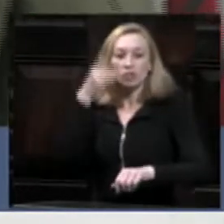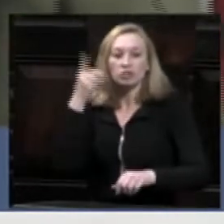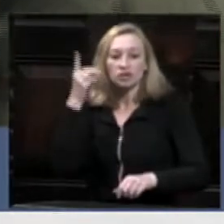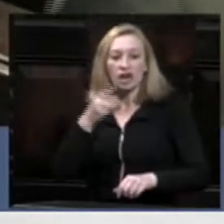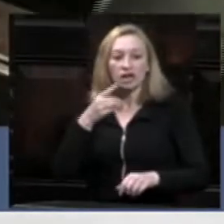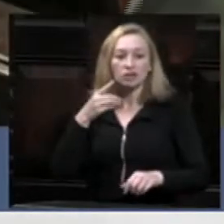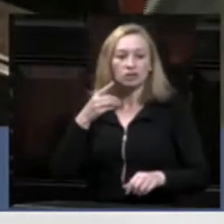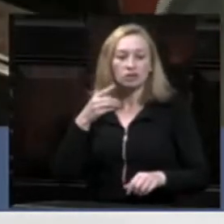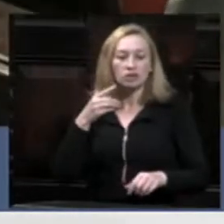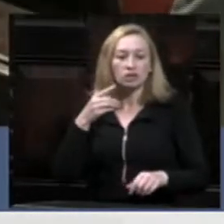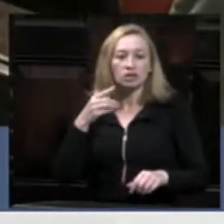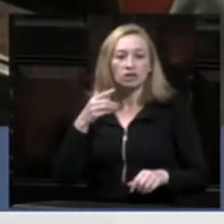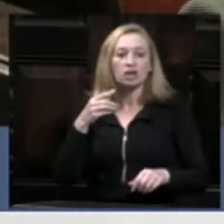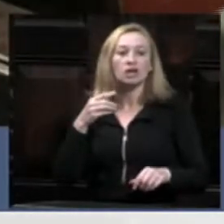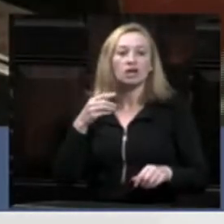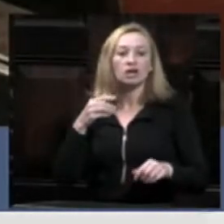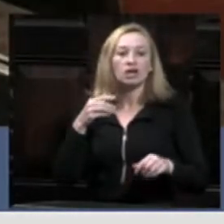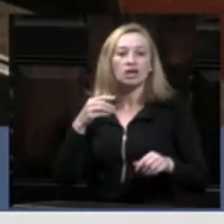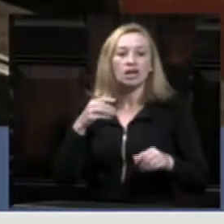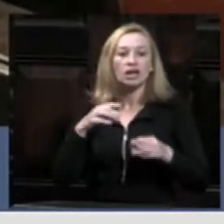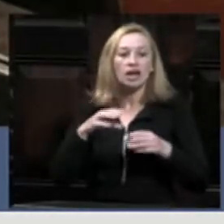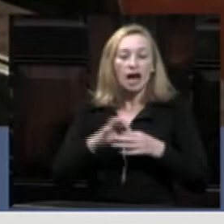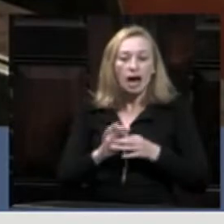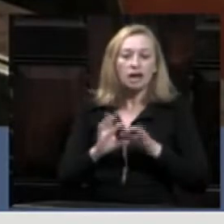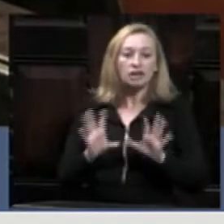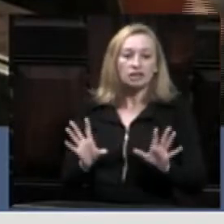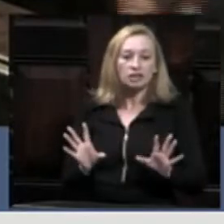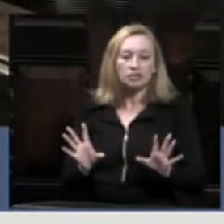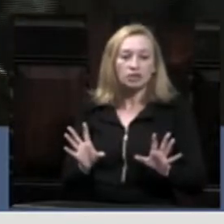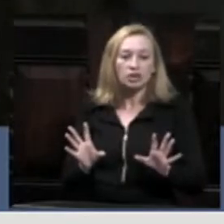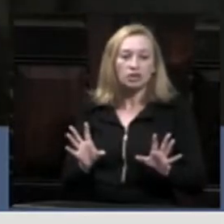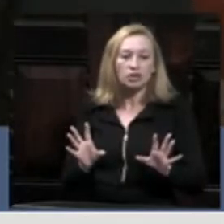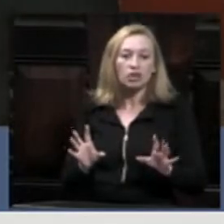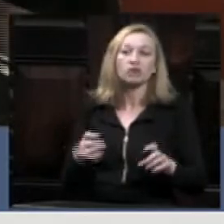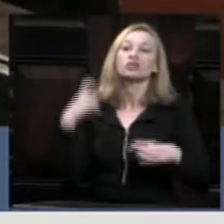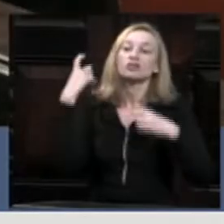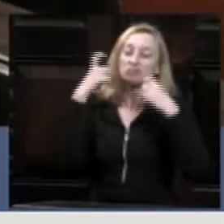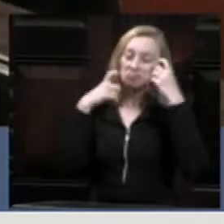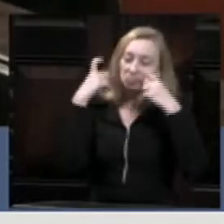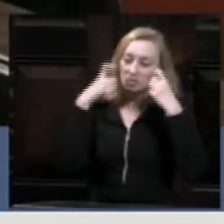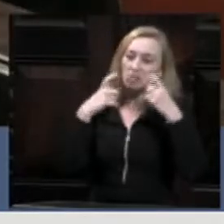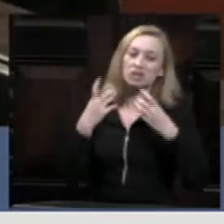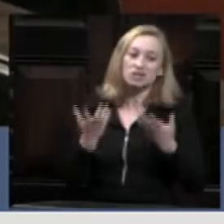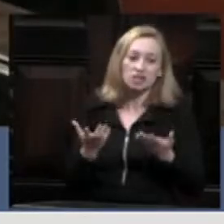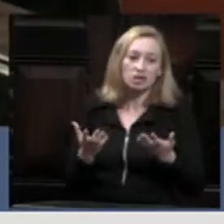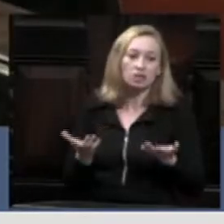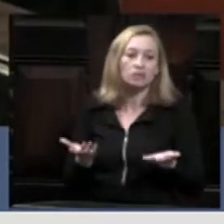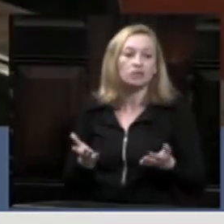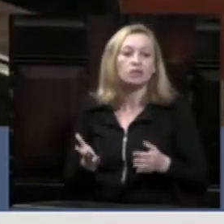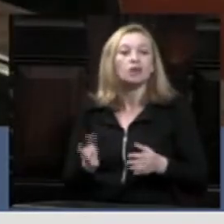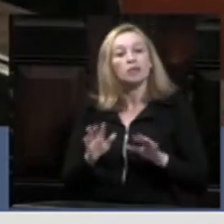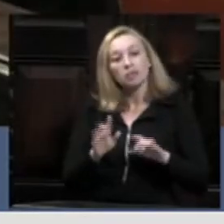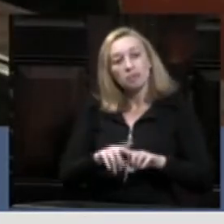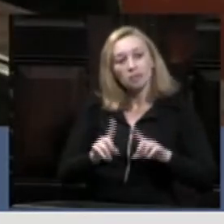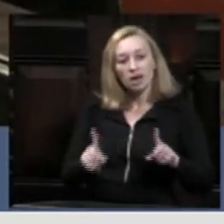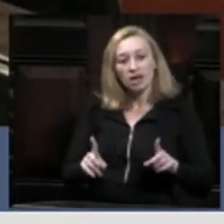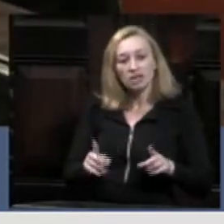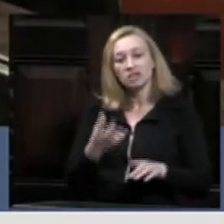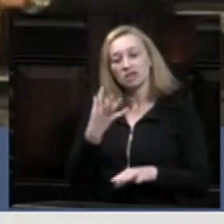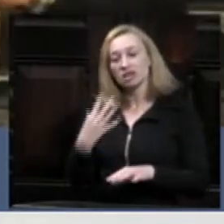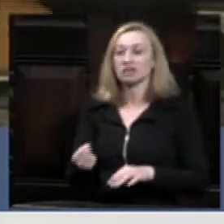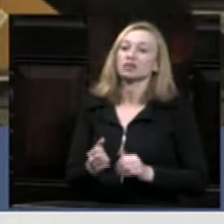fez foi reabrir a geral do Maracanã. Mas, enfim, então meu parecer é favorável, acreditando que esse projeto precisa ser aprimorado para realmente poder